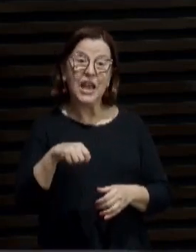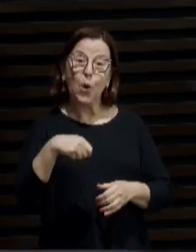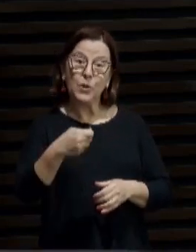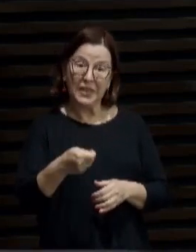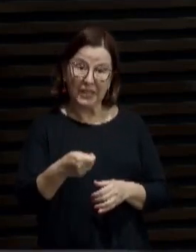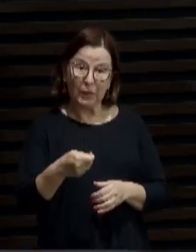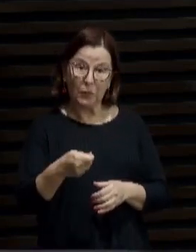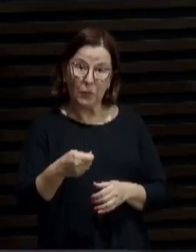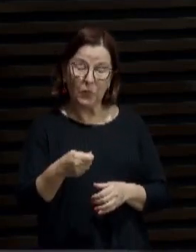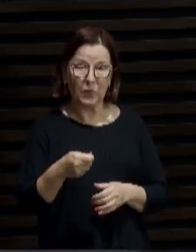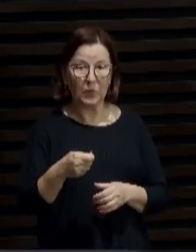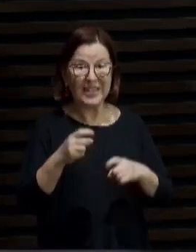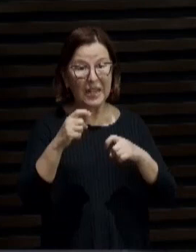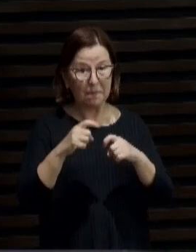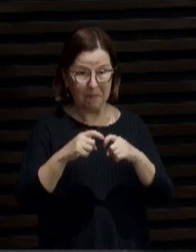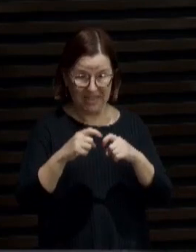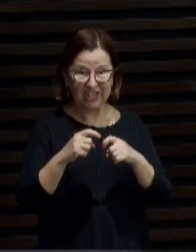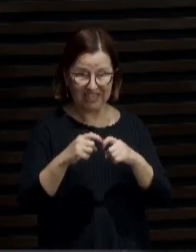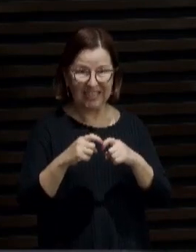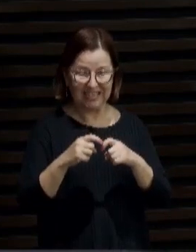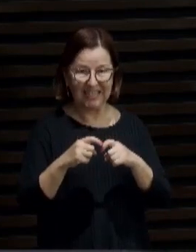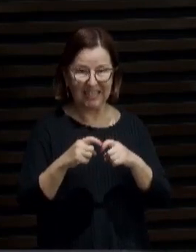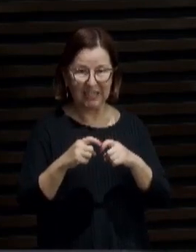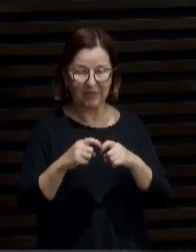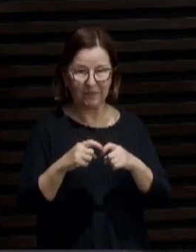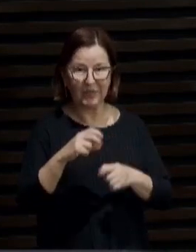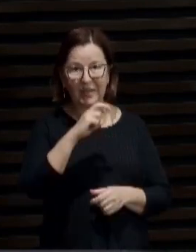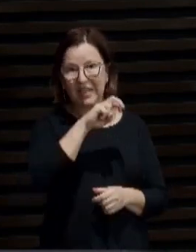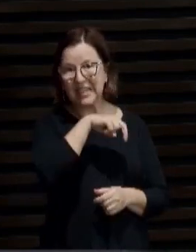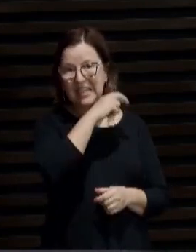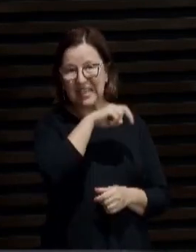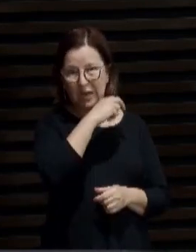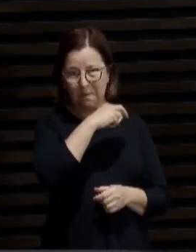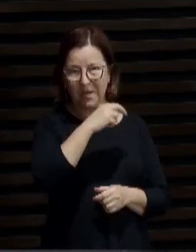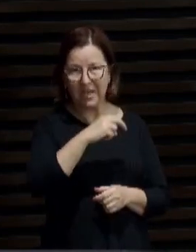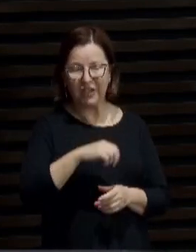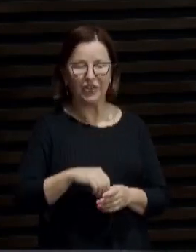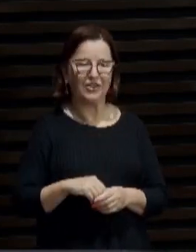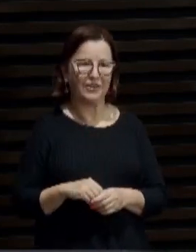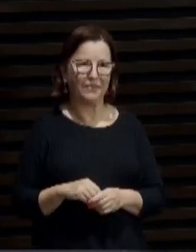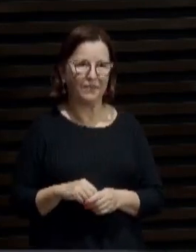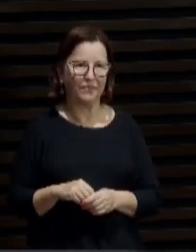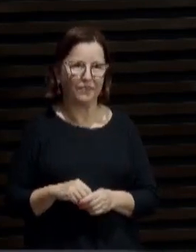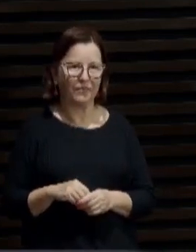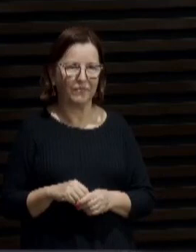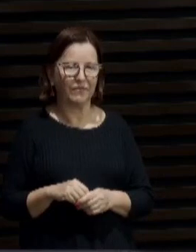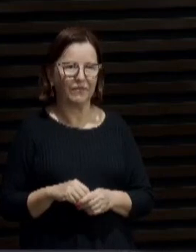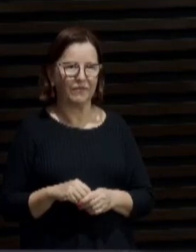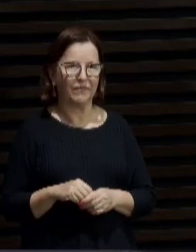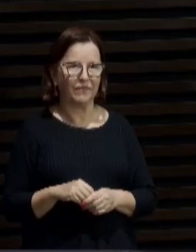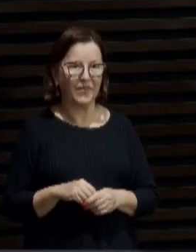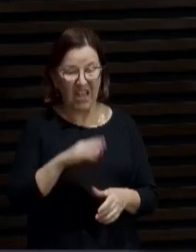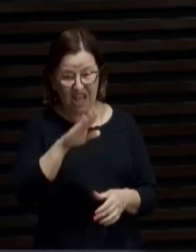medicina, é uma serpente, certo? Aquela serpente se chama Asclépio. O símbolo da medicina é em homenagem ao